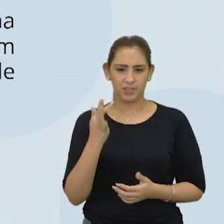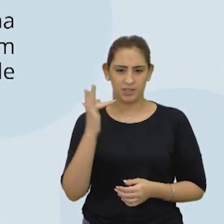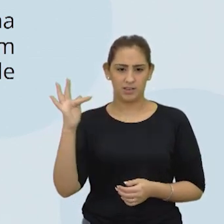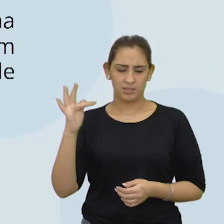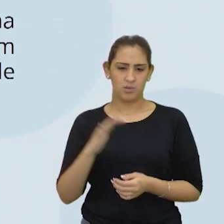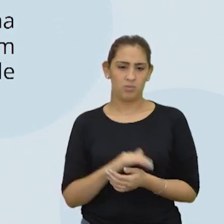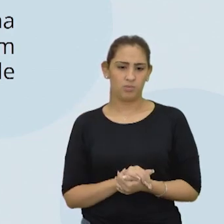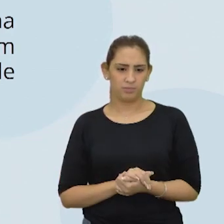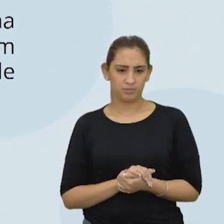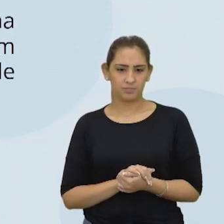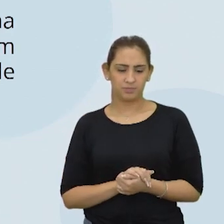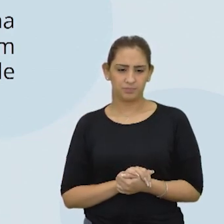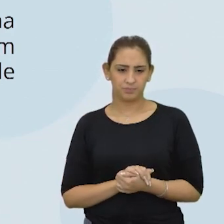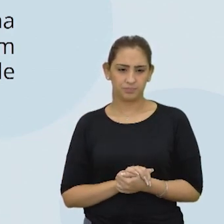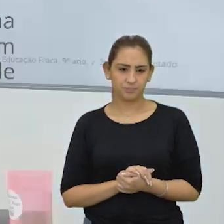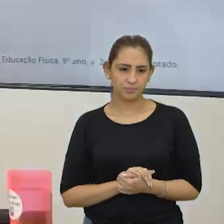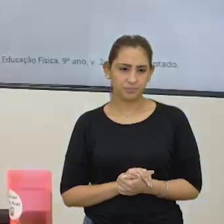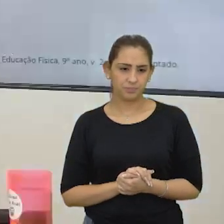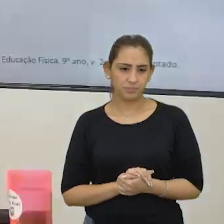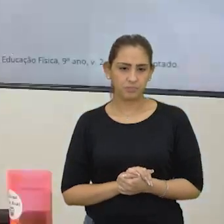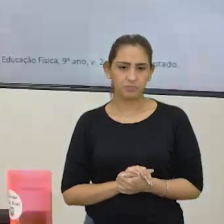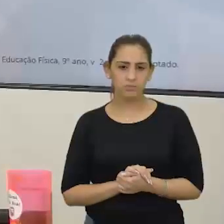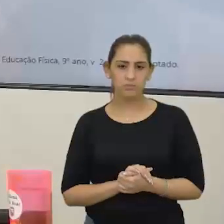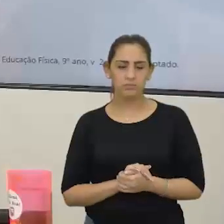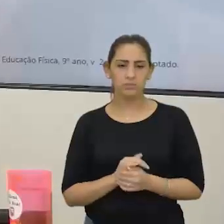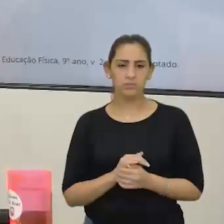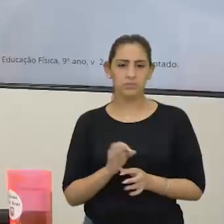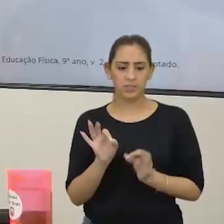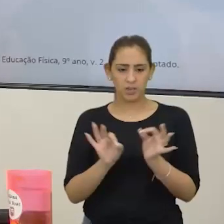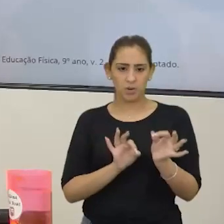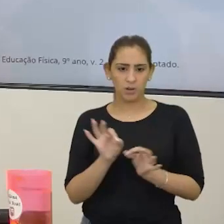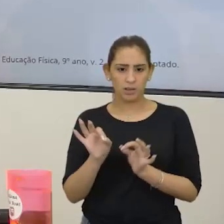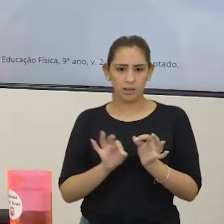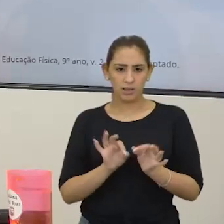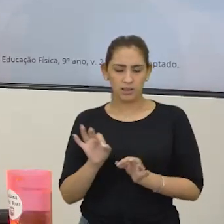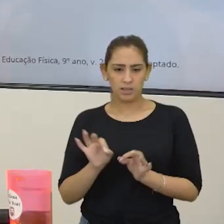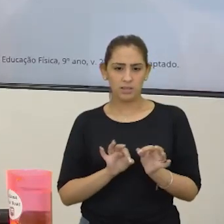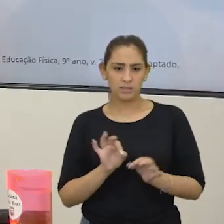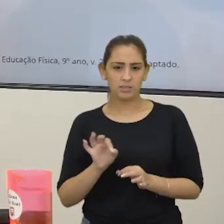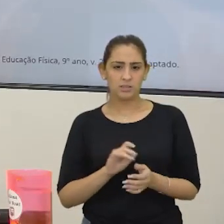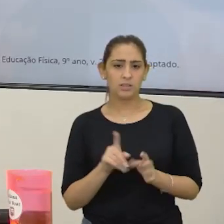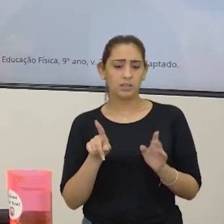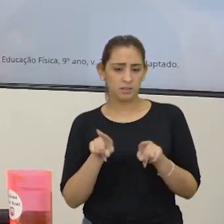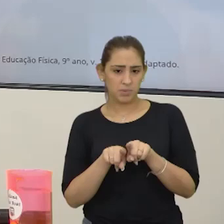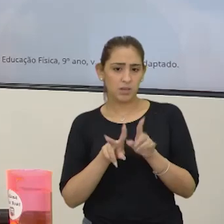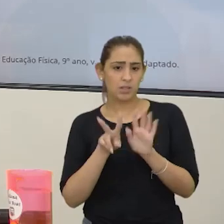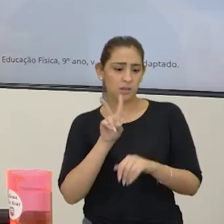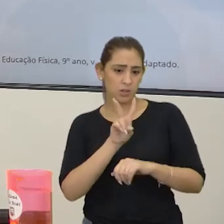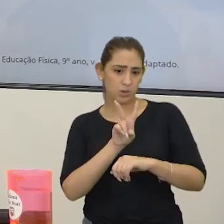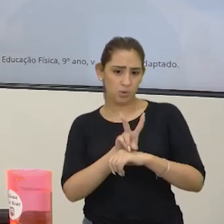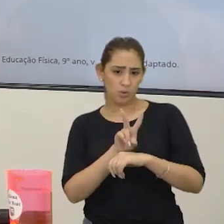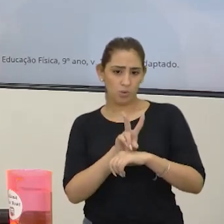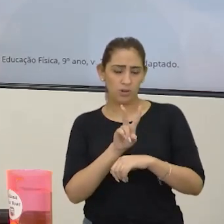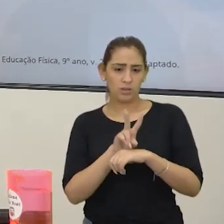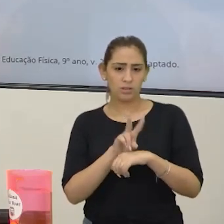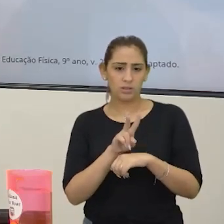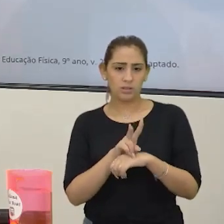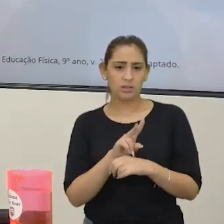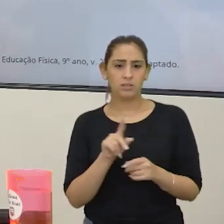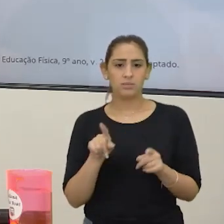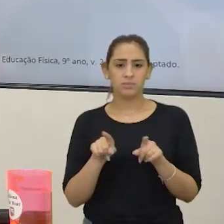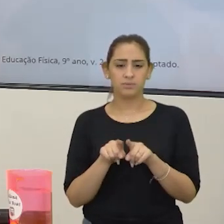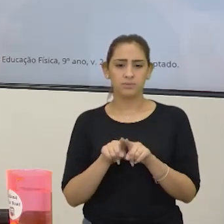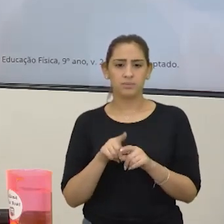um órgão que centraliza, que organiza e que cuida, né, dessa